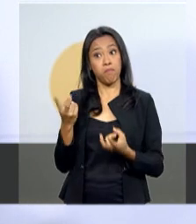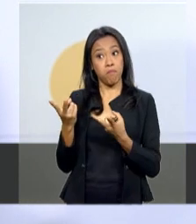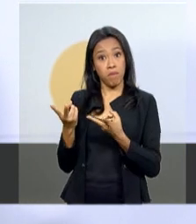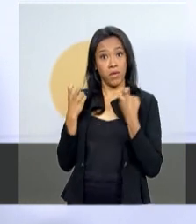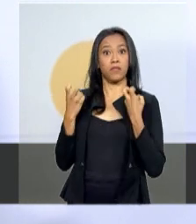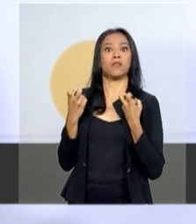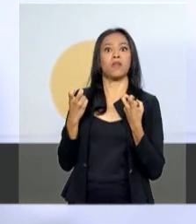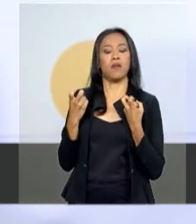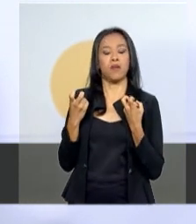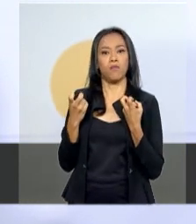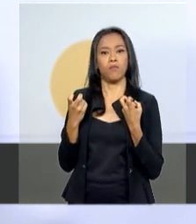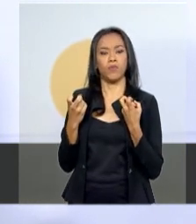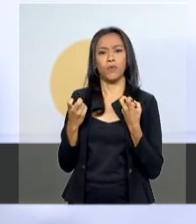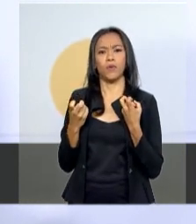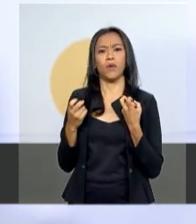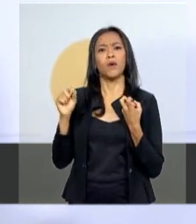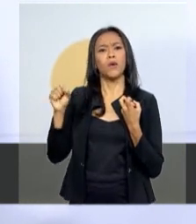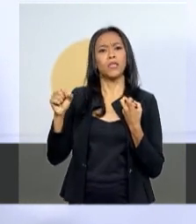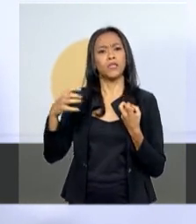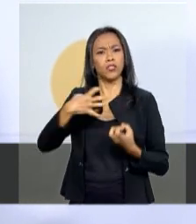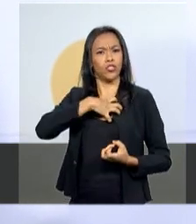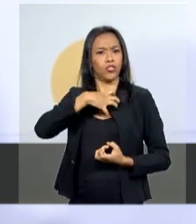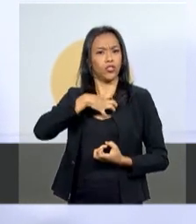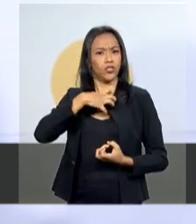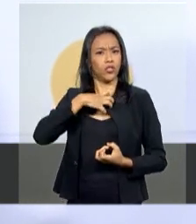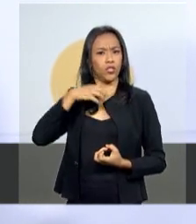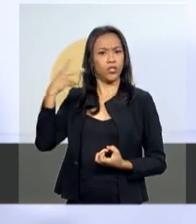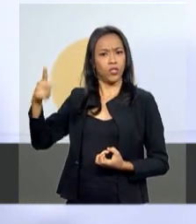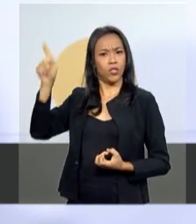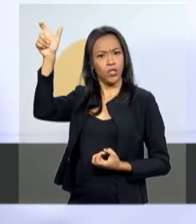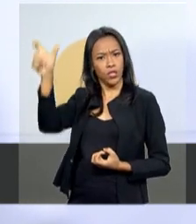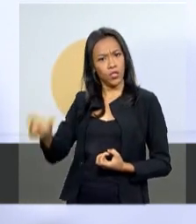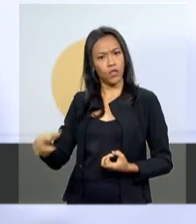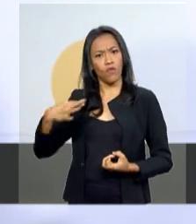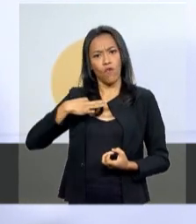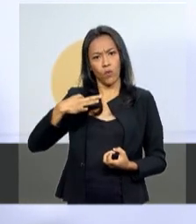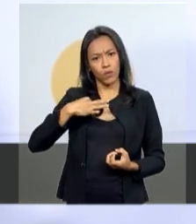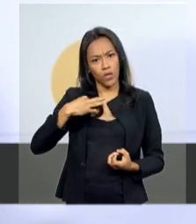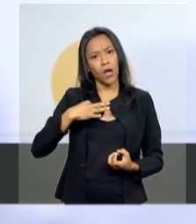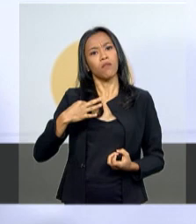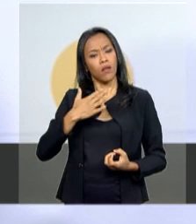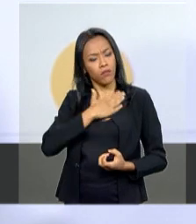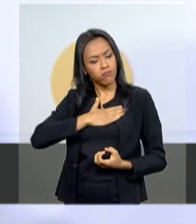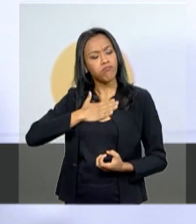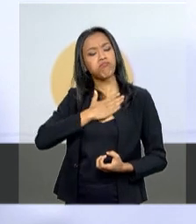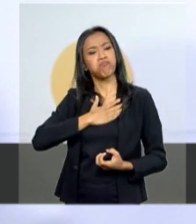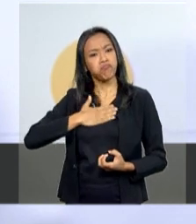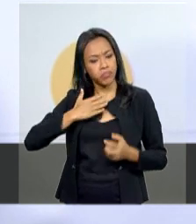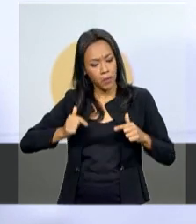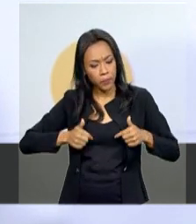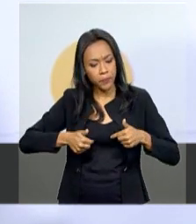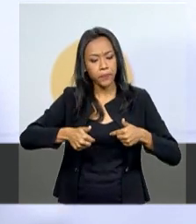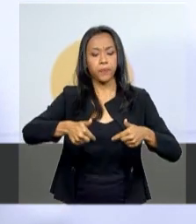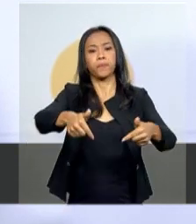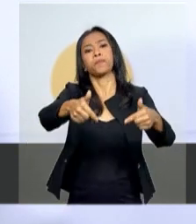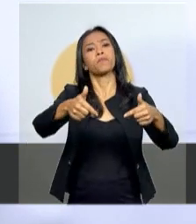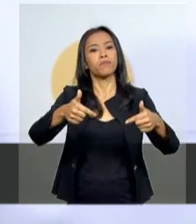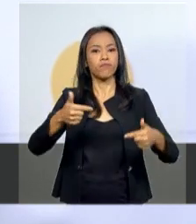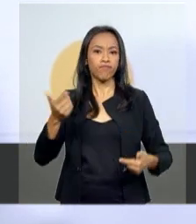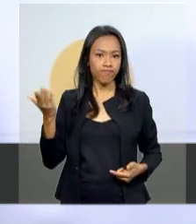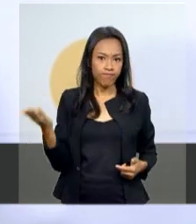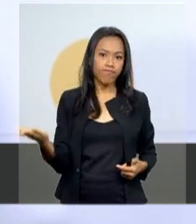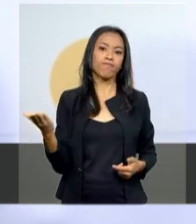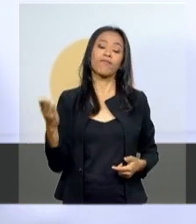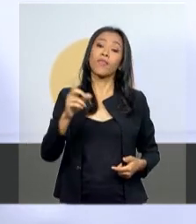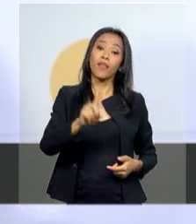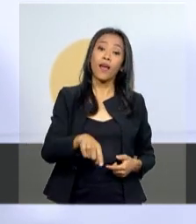vossa essa forma voluntária com que ela a exercitar essa tarefa são a digamos